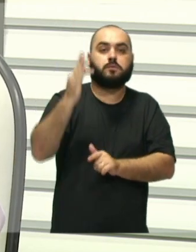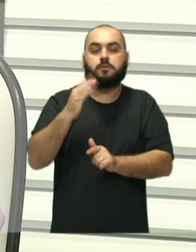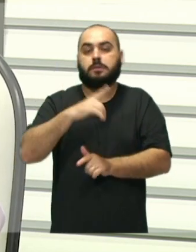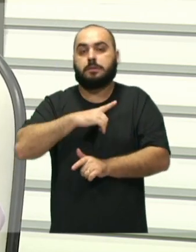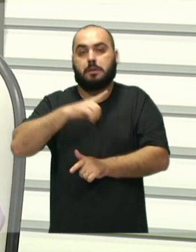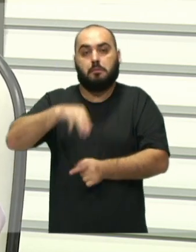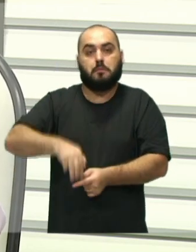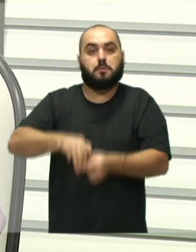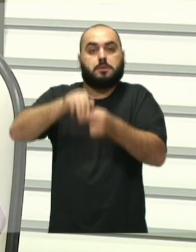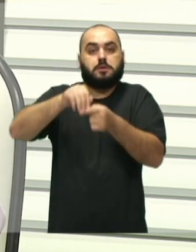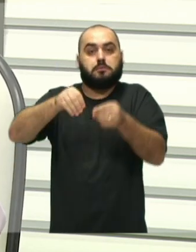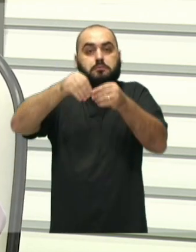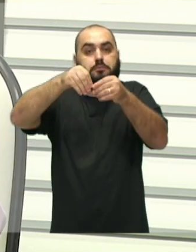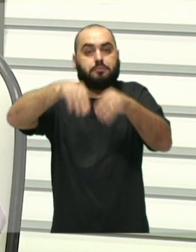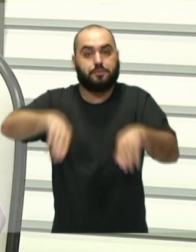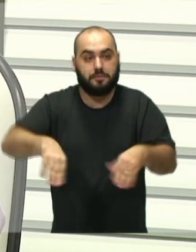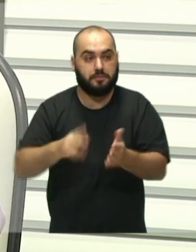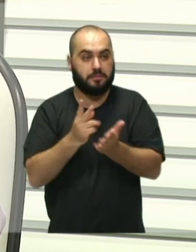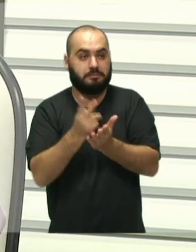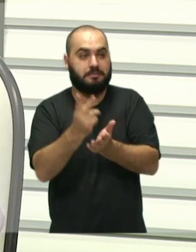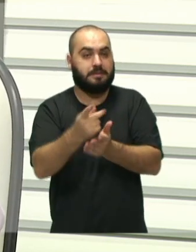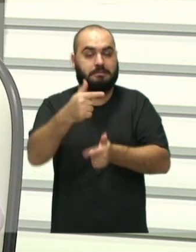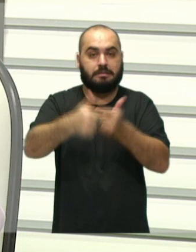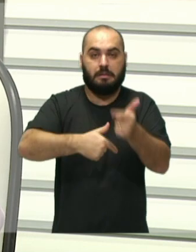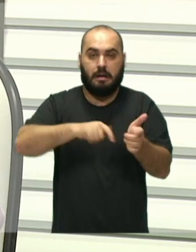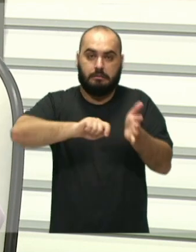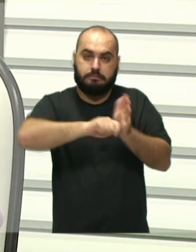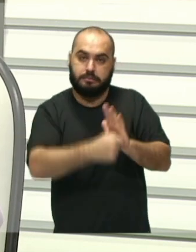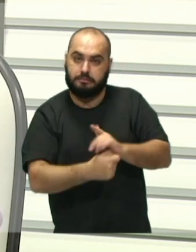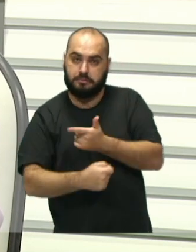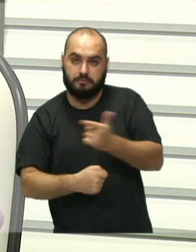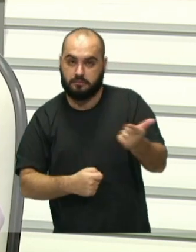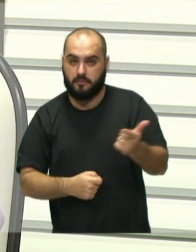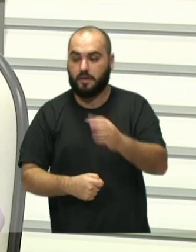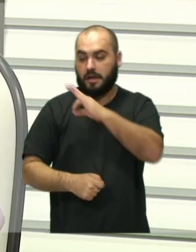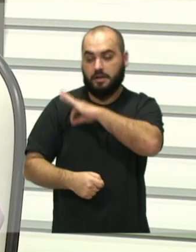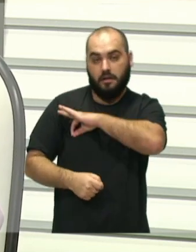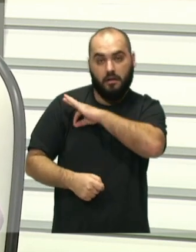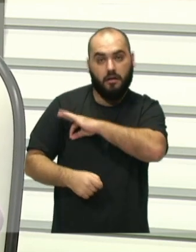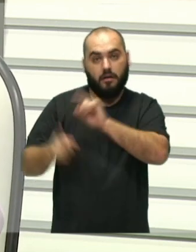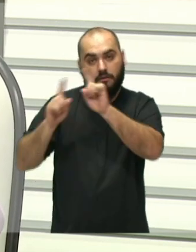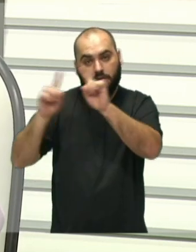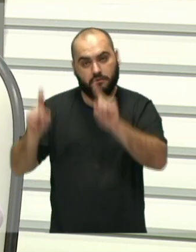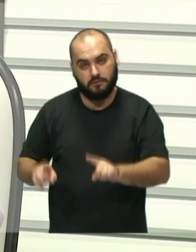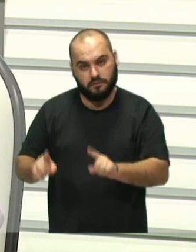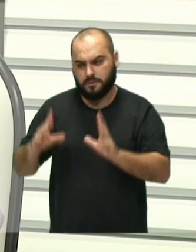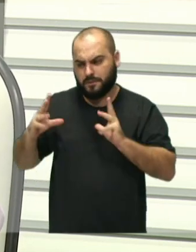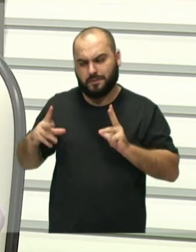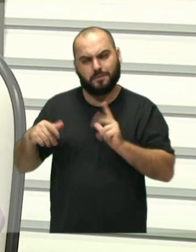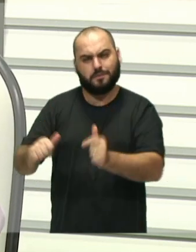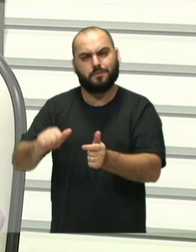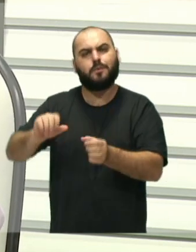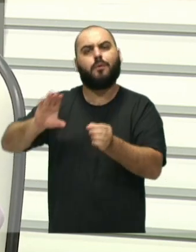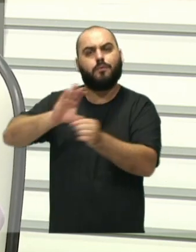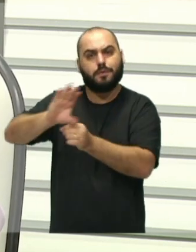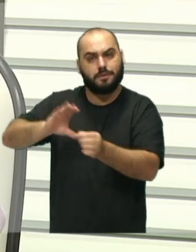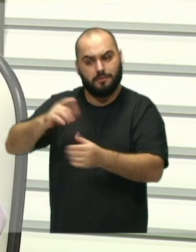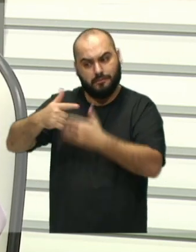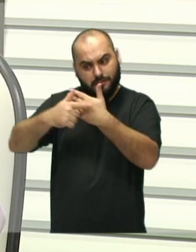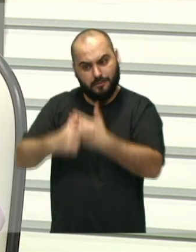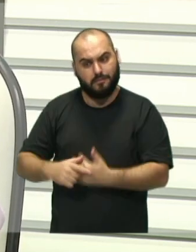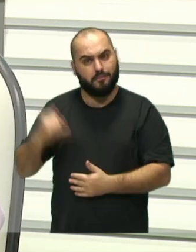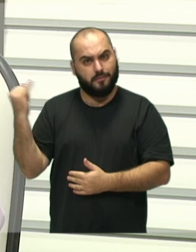tenhamos prejuízo Aí Na continuidade dos serviços nos salários servidores da essa comissão também tem um papel muito importante